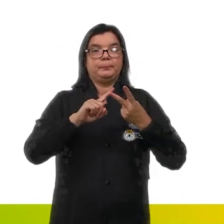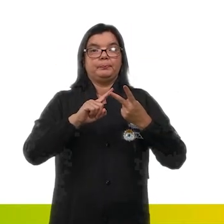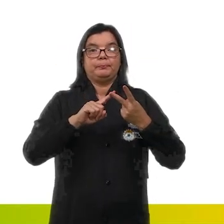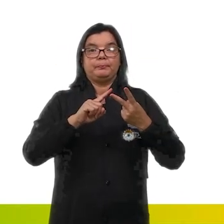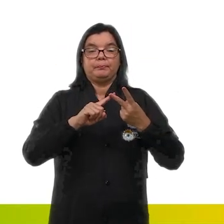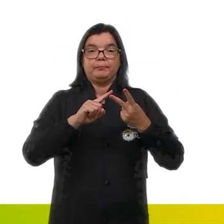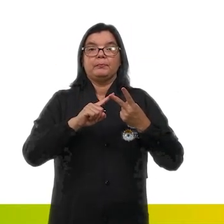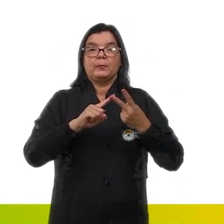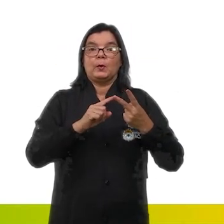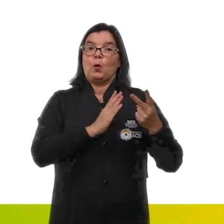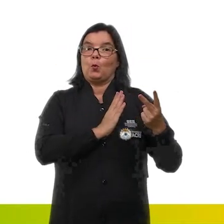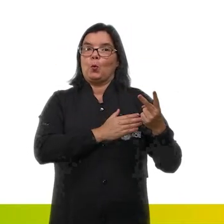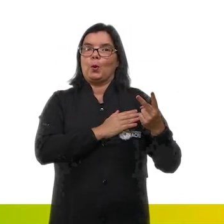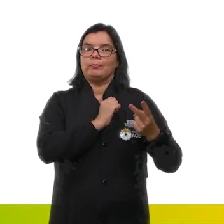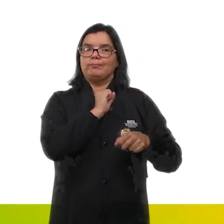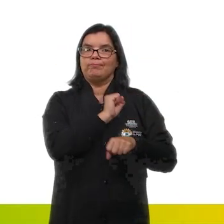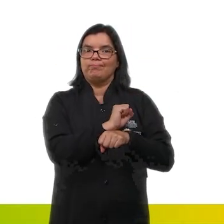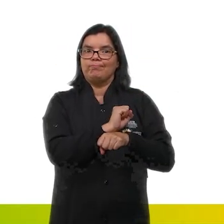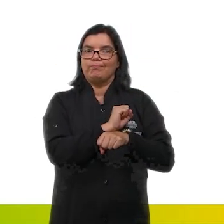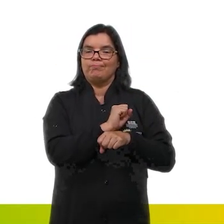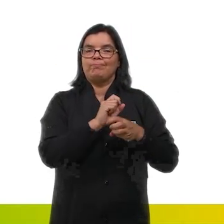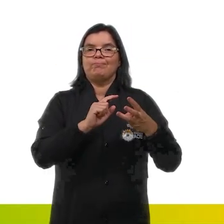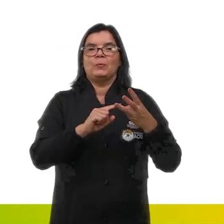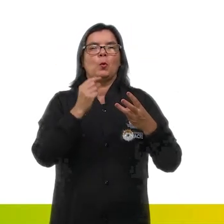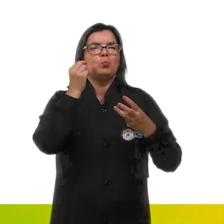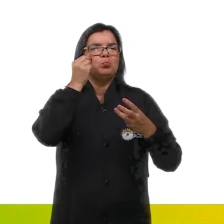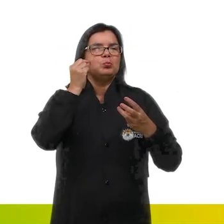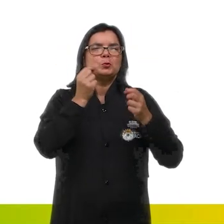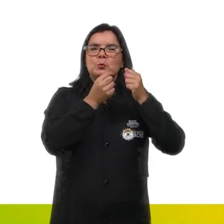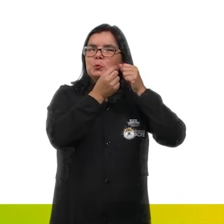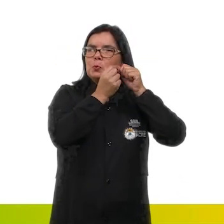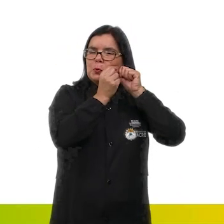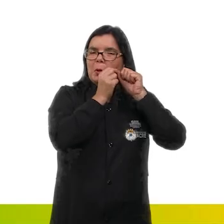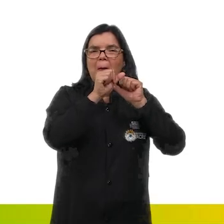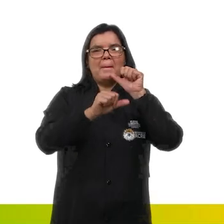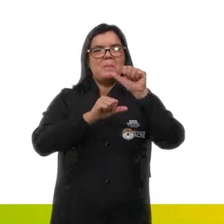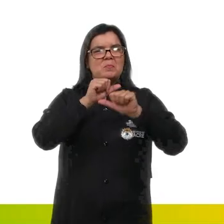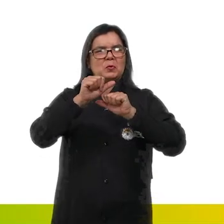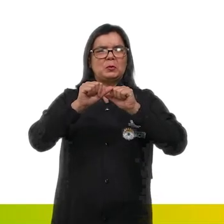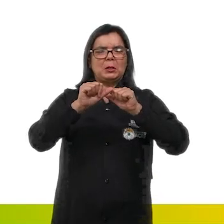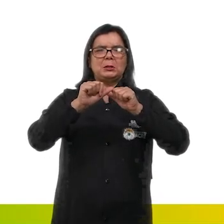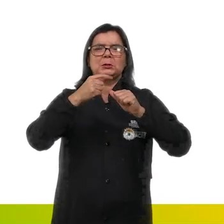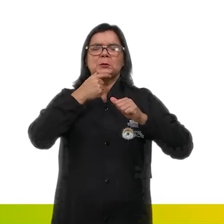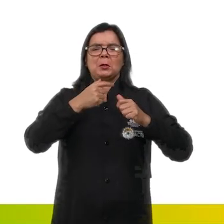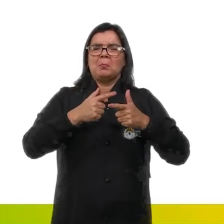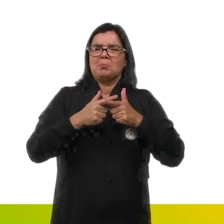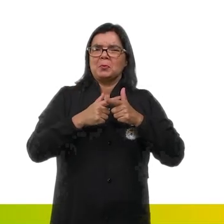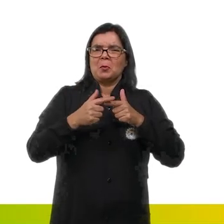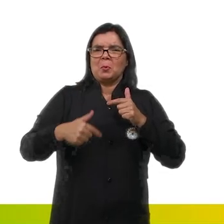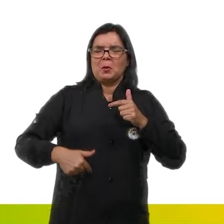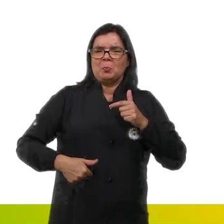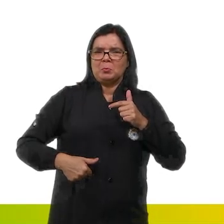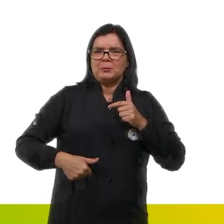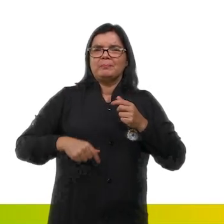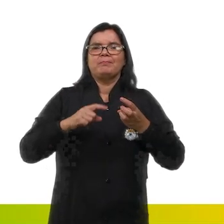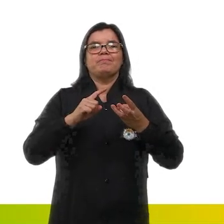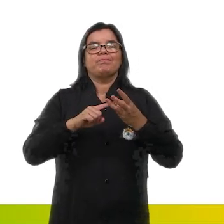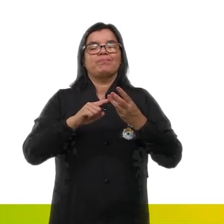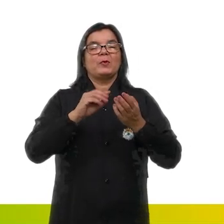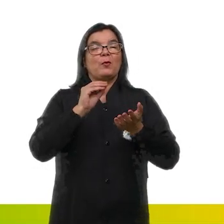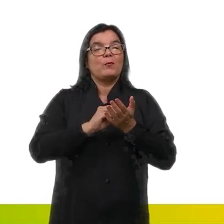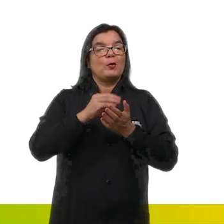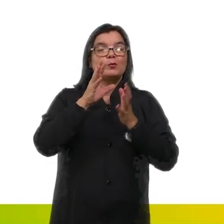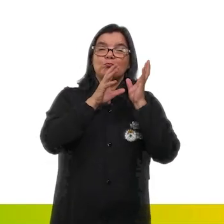acidente vascular cerebral, temos acne, alteração de humor, danos ao fígado, ataque cardíaco,